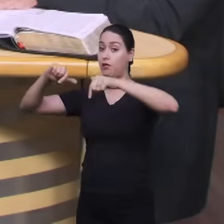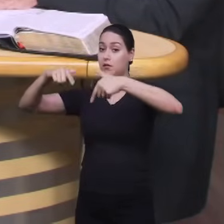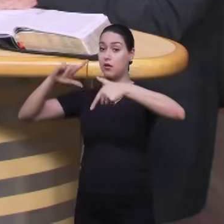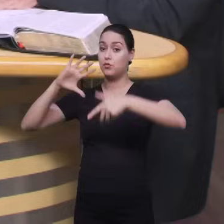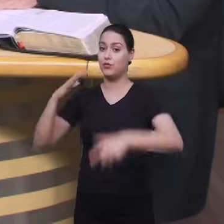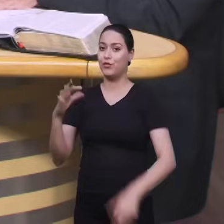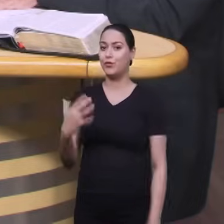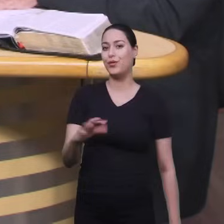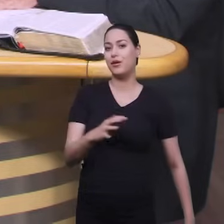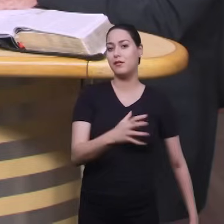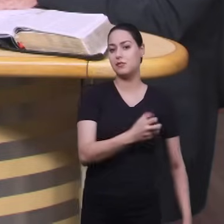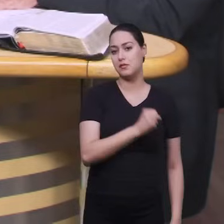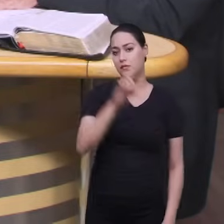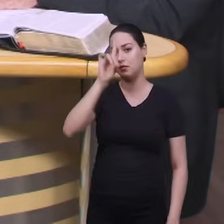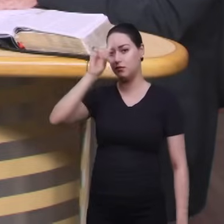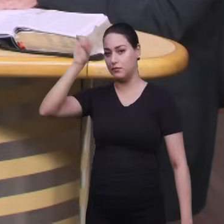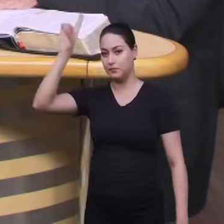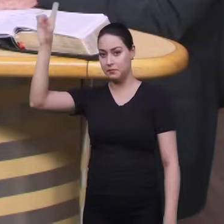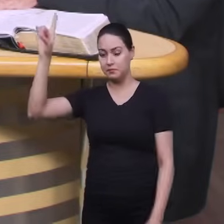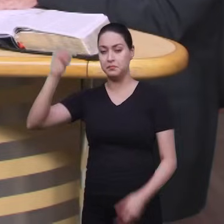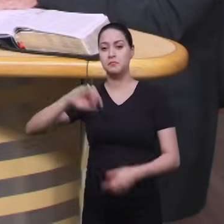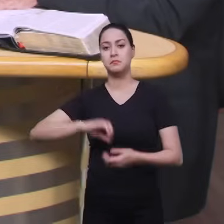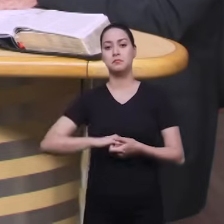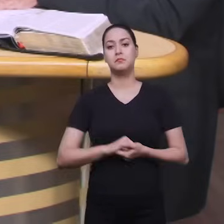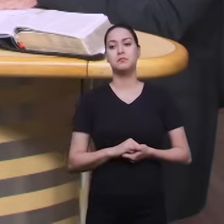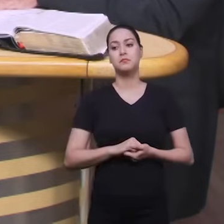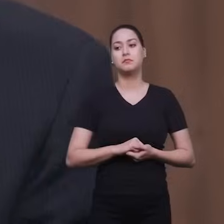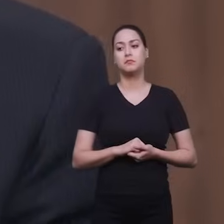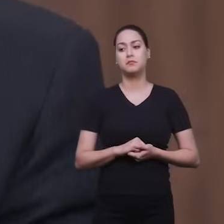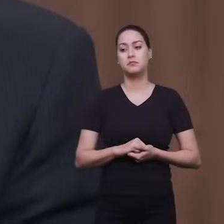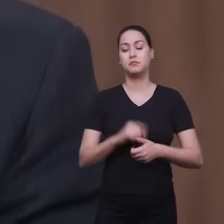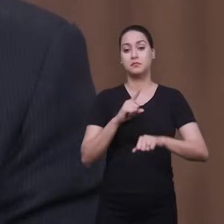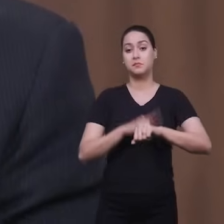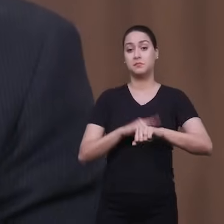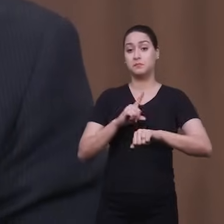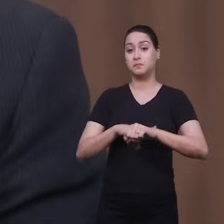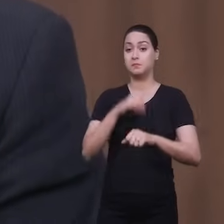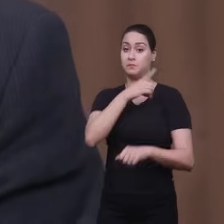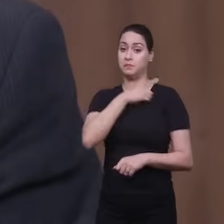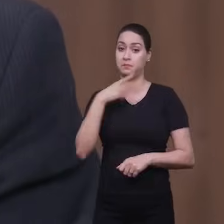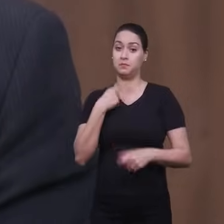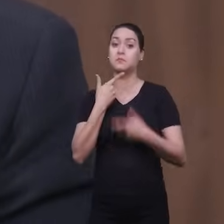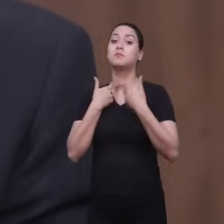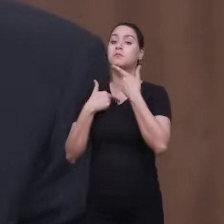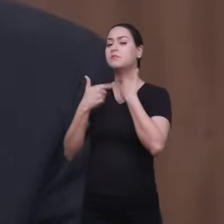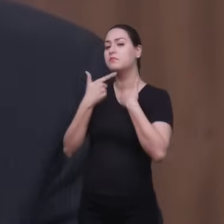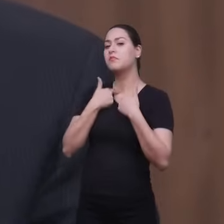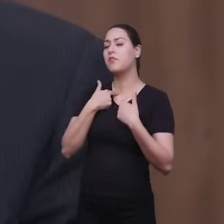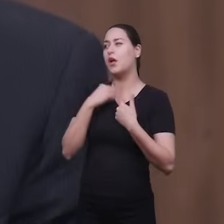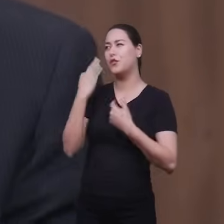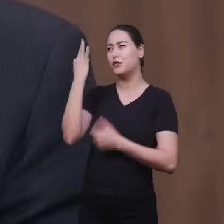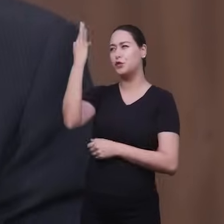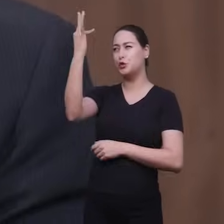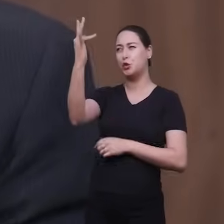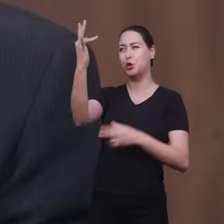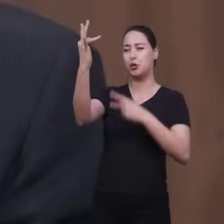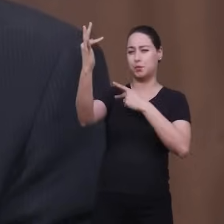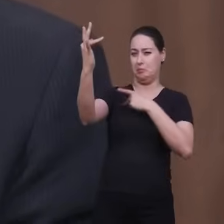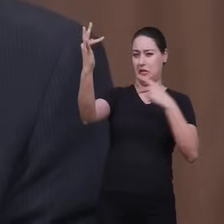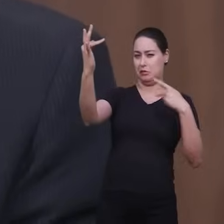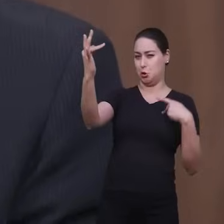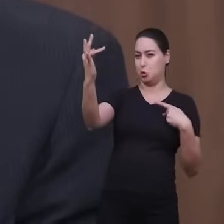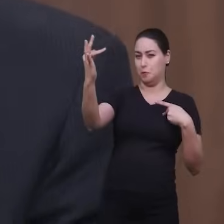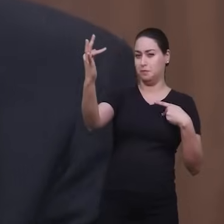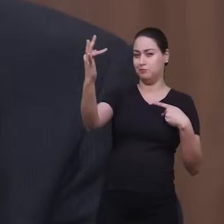de adoração obediência é uma adoração a Deus e do diácono desejar o obreiro desejar um dia o